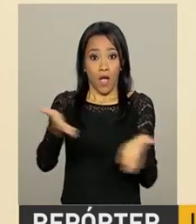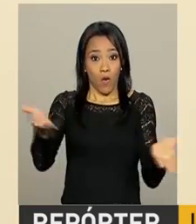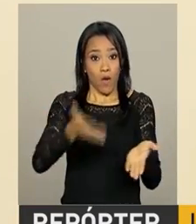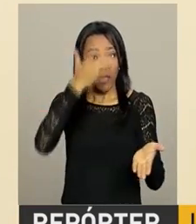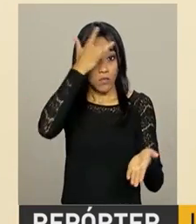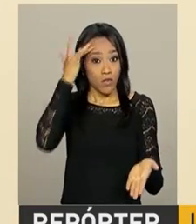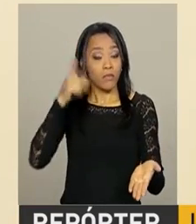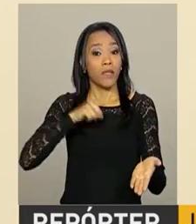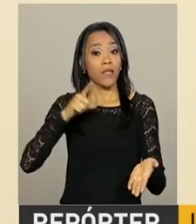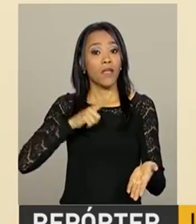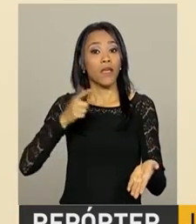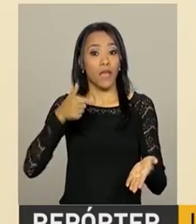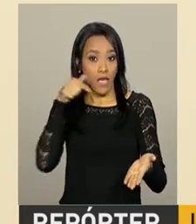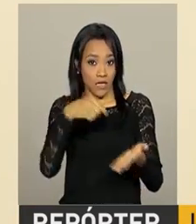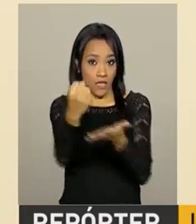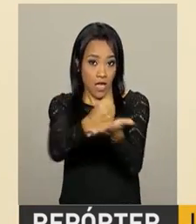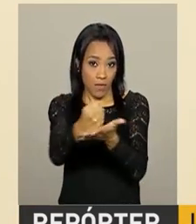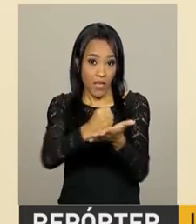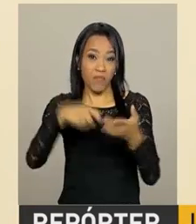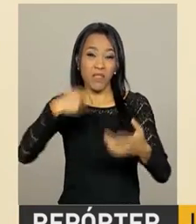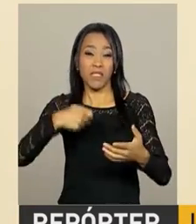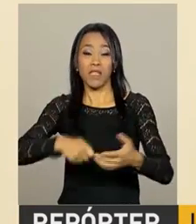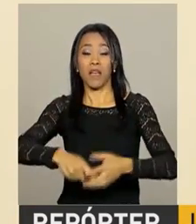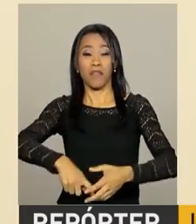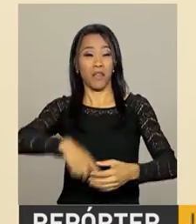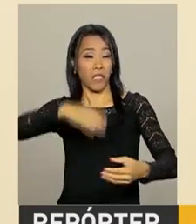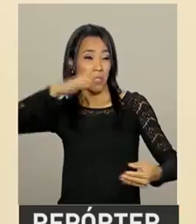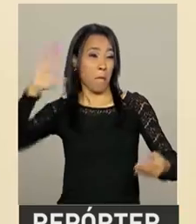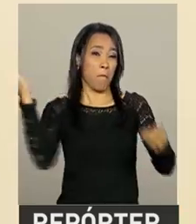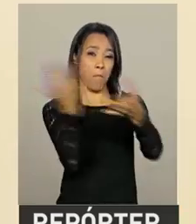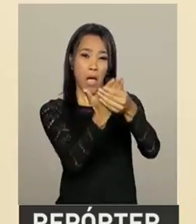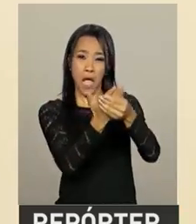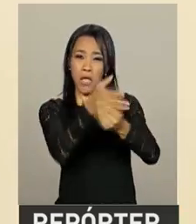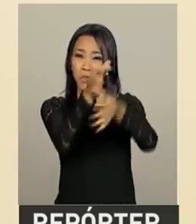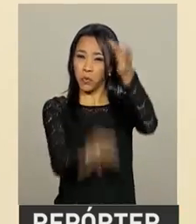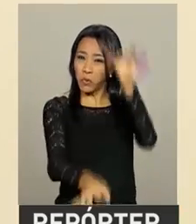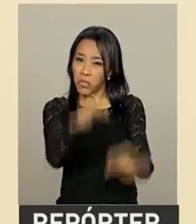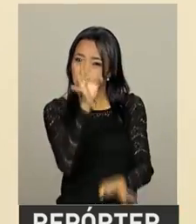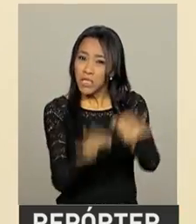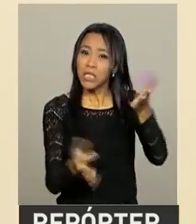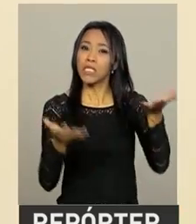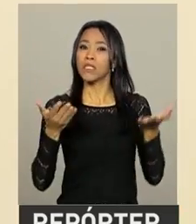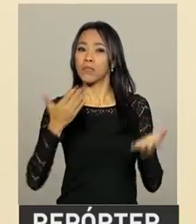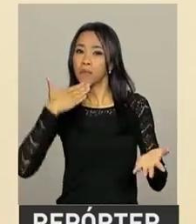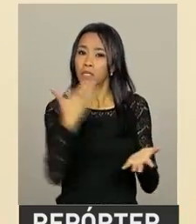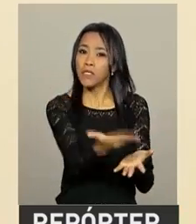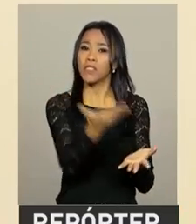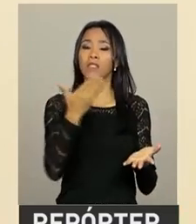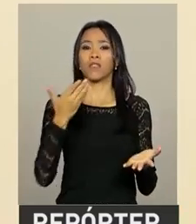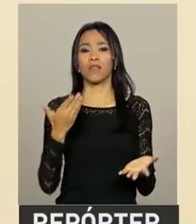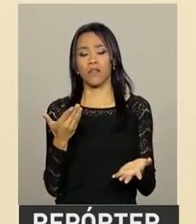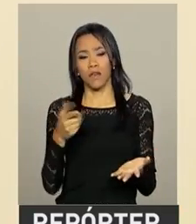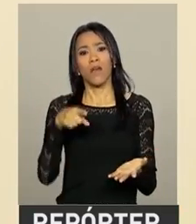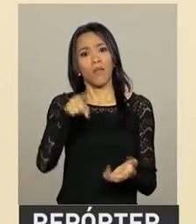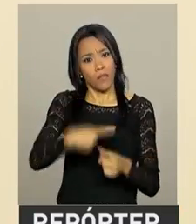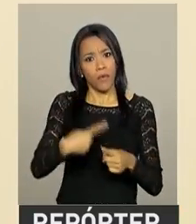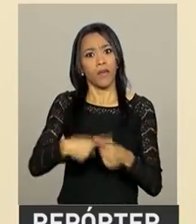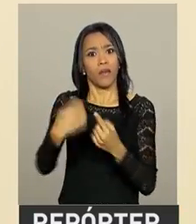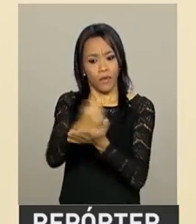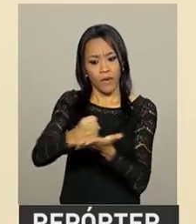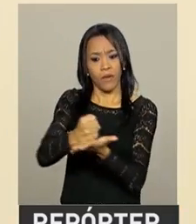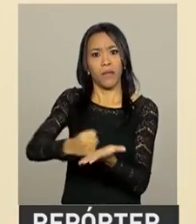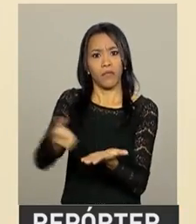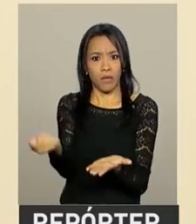acesso nesse momento a esse medicamento, tinha que entrar na justiça ou tinha que pagar, e o medicamento realmente é, né, de